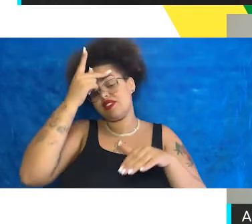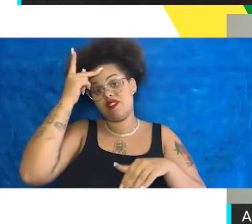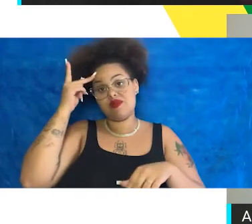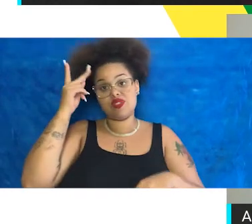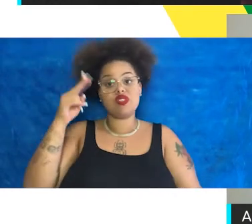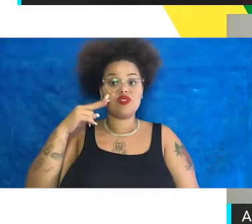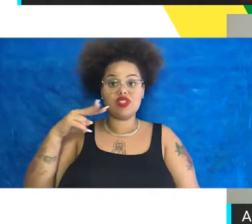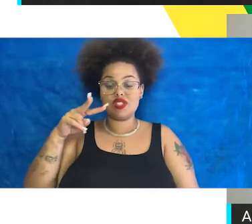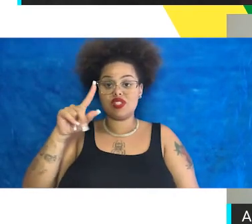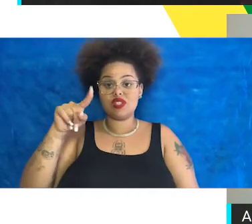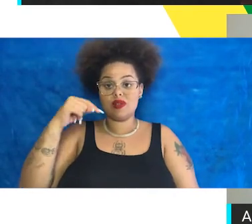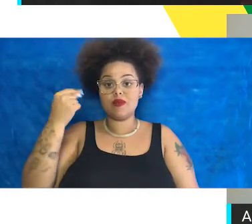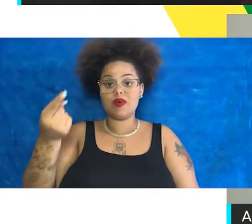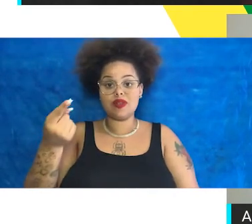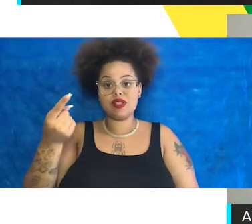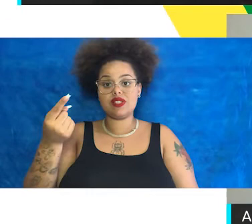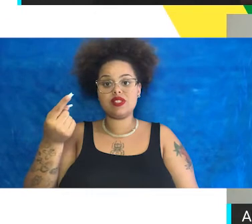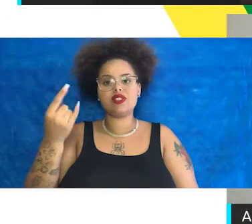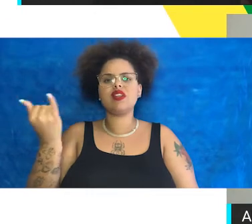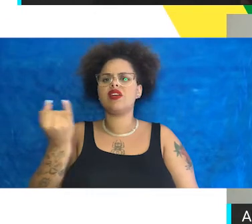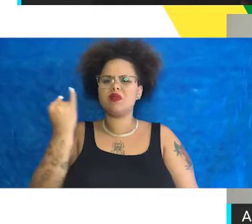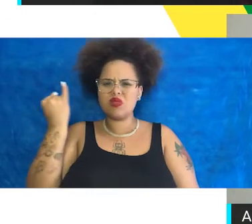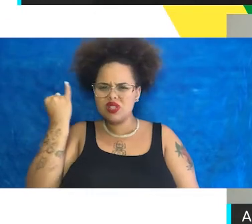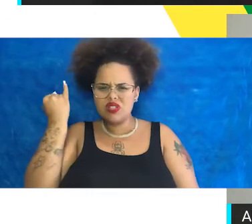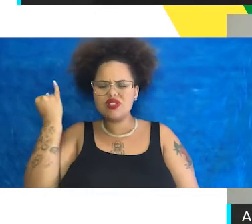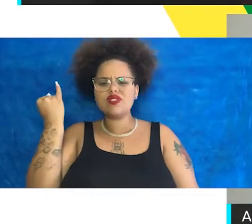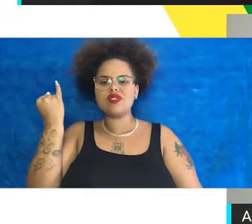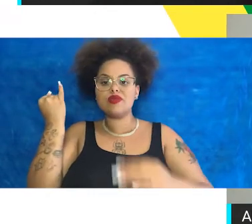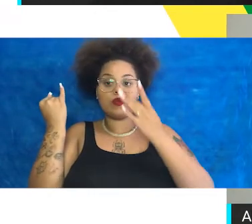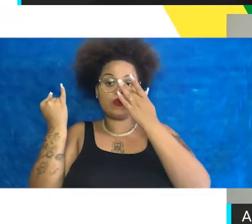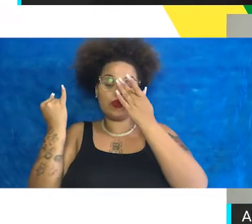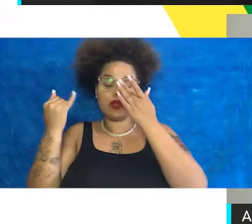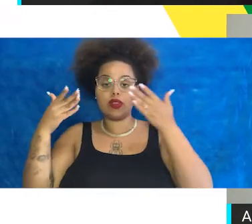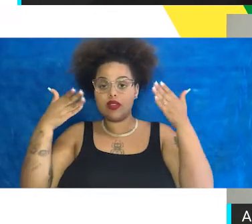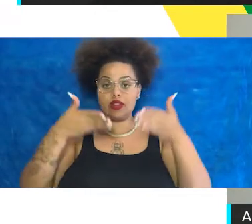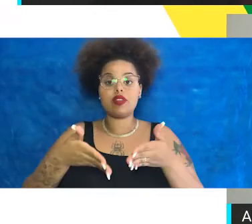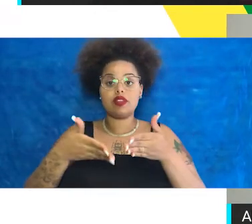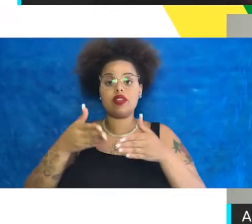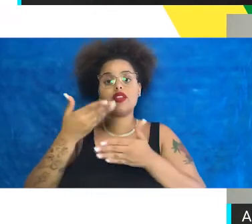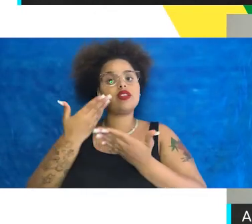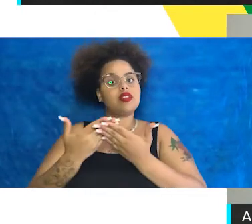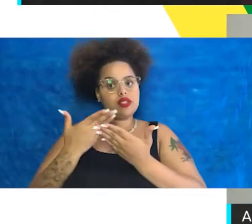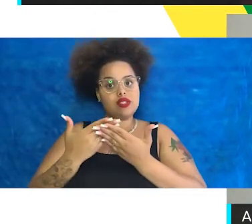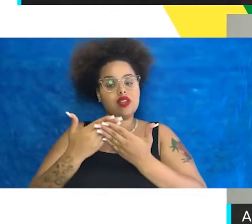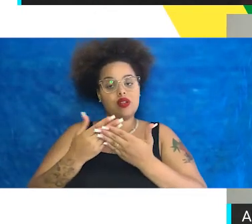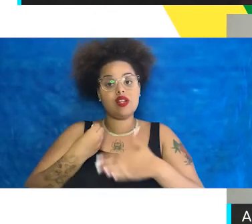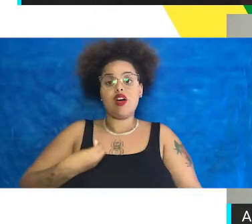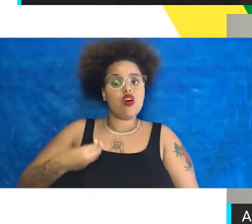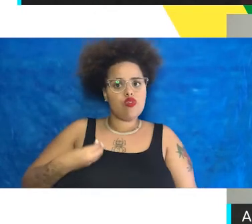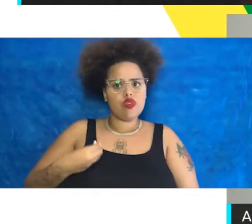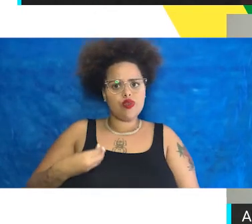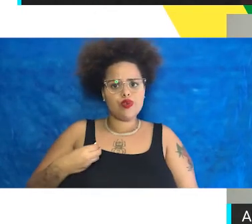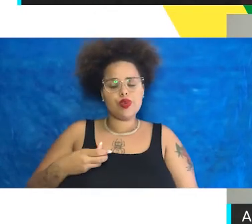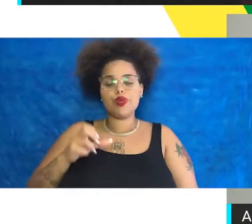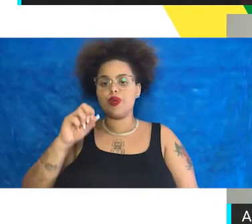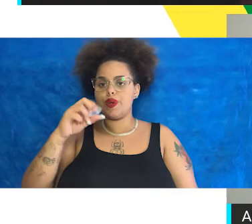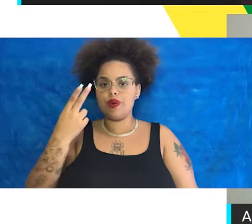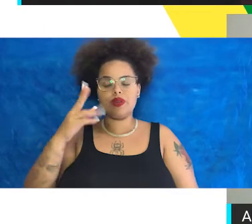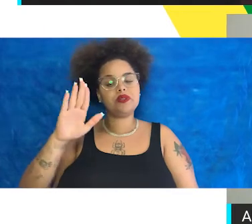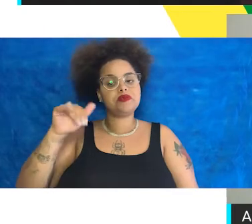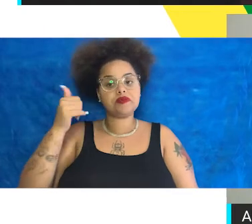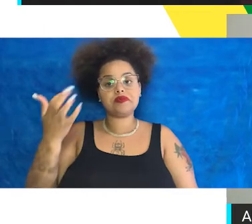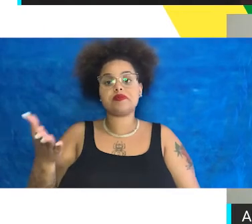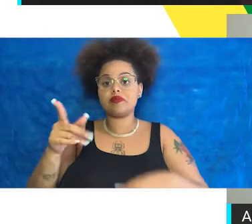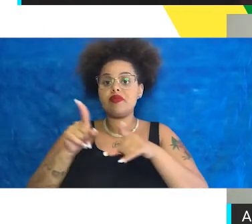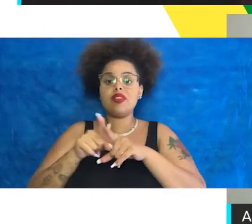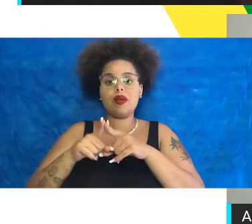assistir depois e tal, mas é importantíssimo participar das aulas ao vivo ou posteriori,